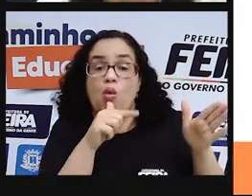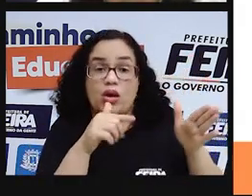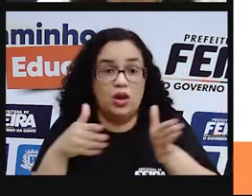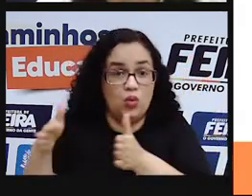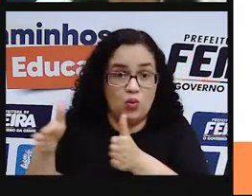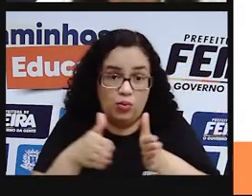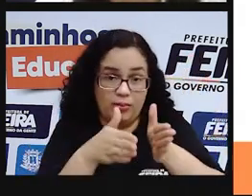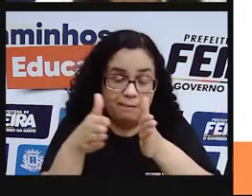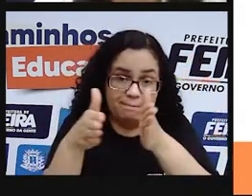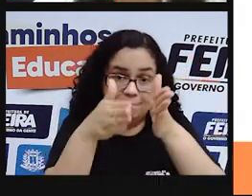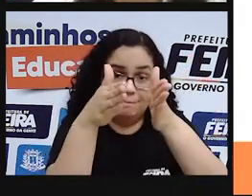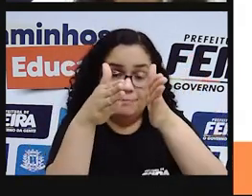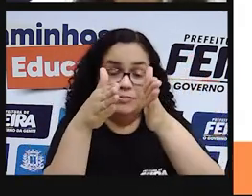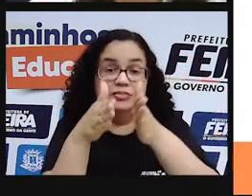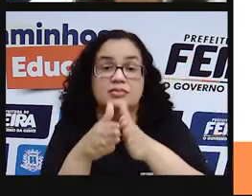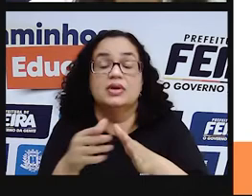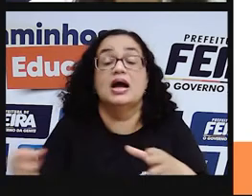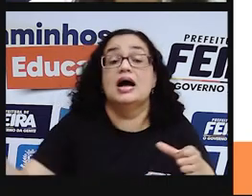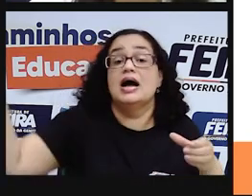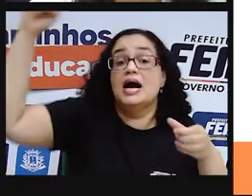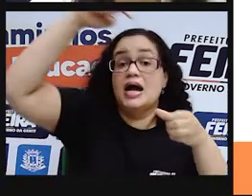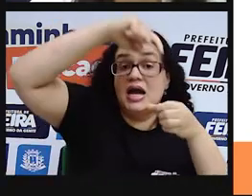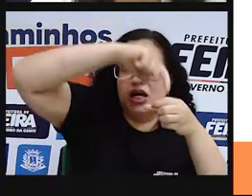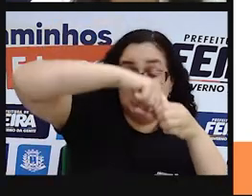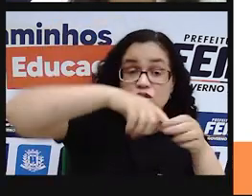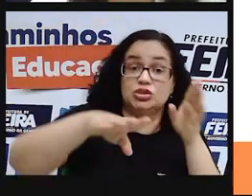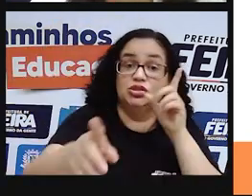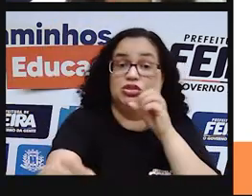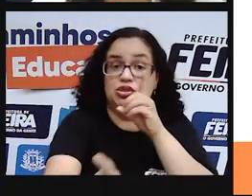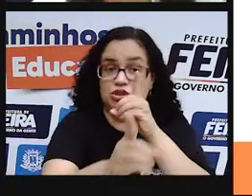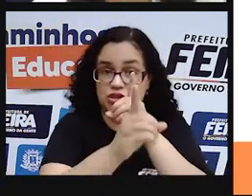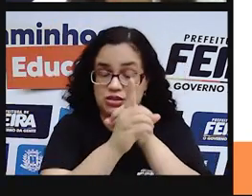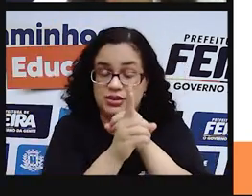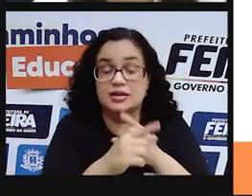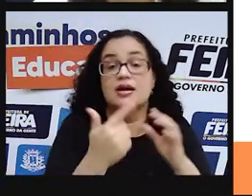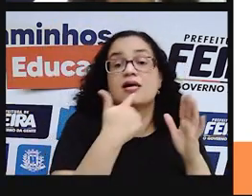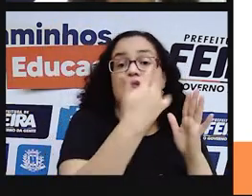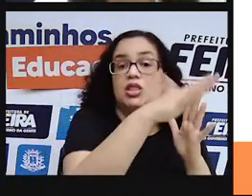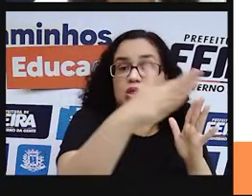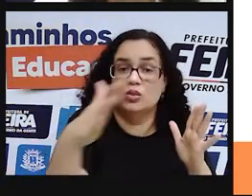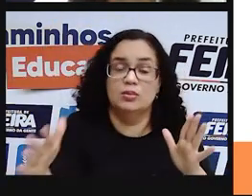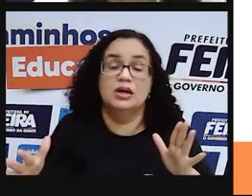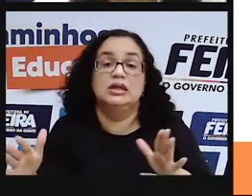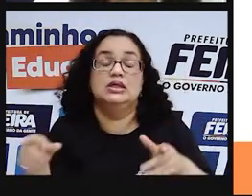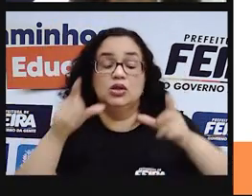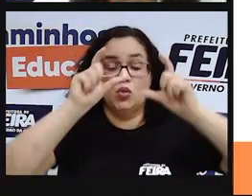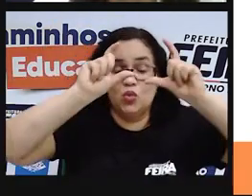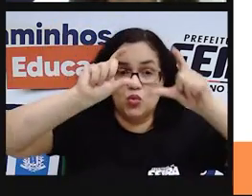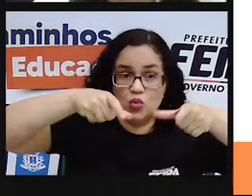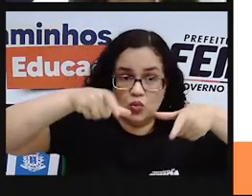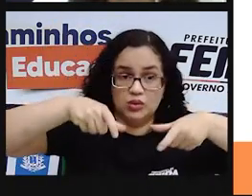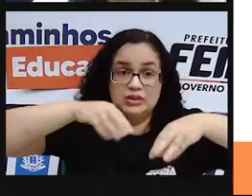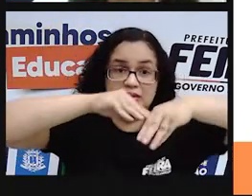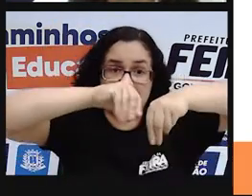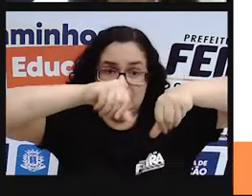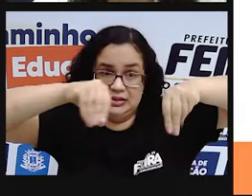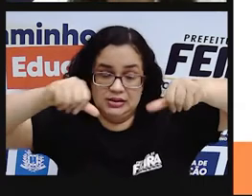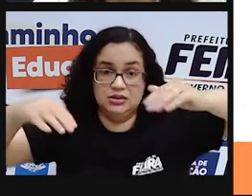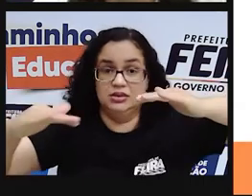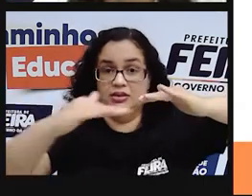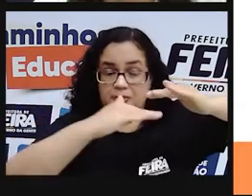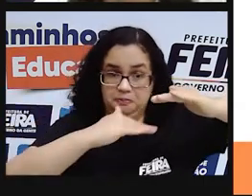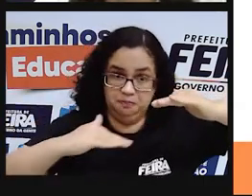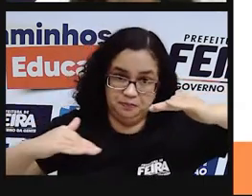Em algum momento antes de chegar no mar o rio encontra algum espaço de terra mais